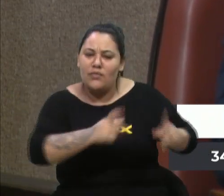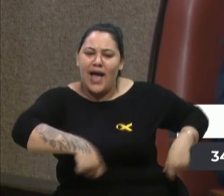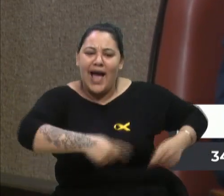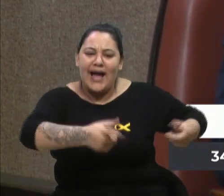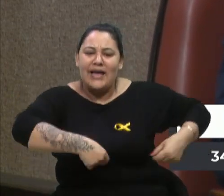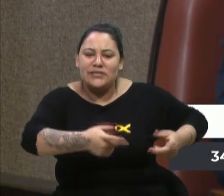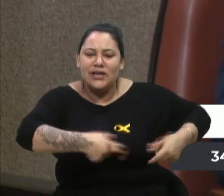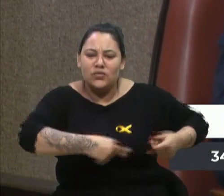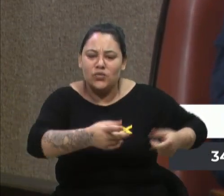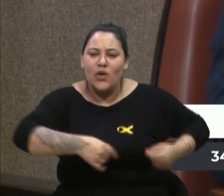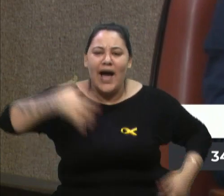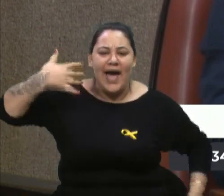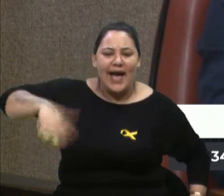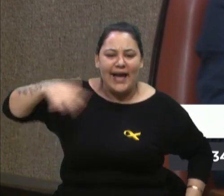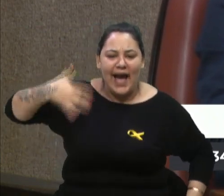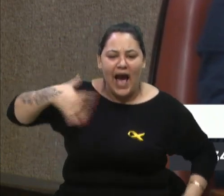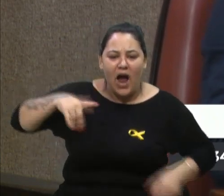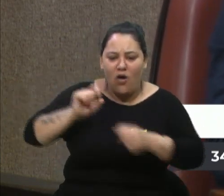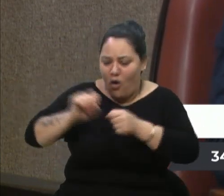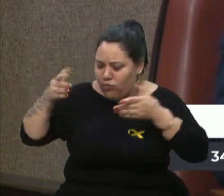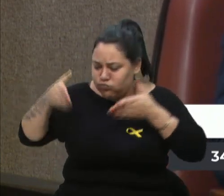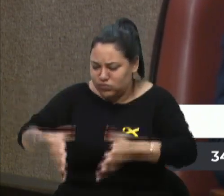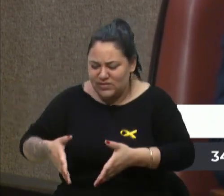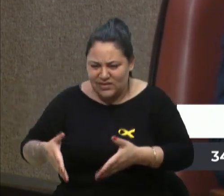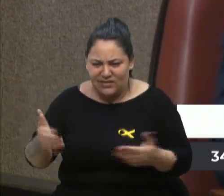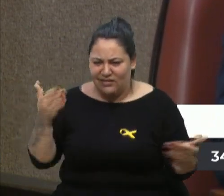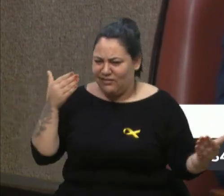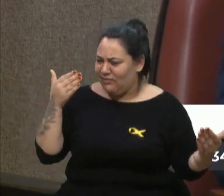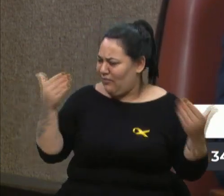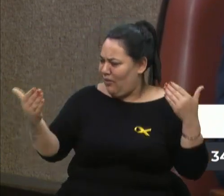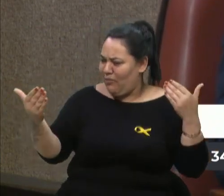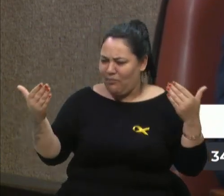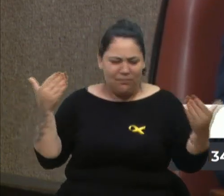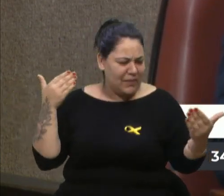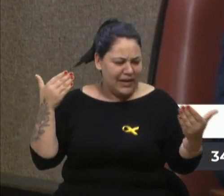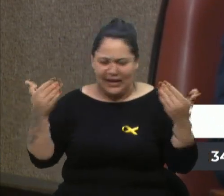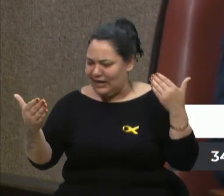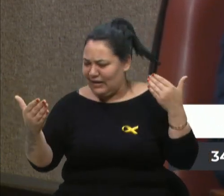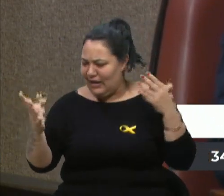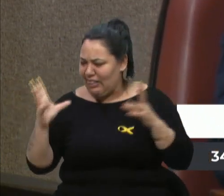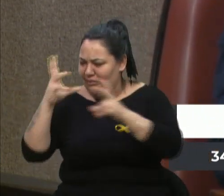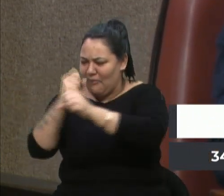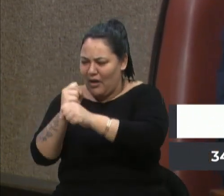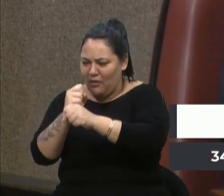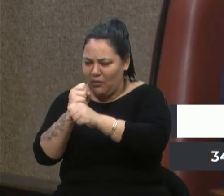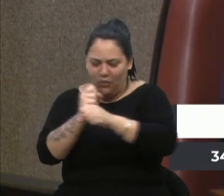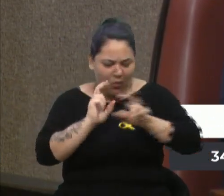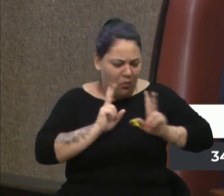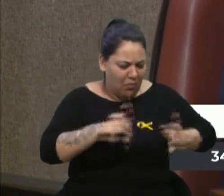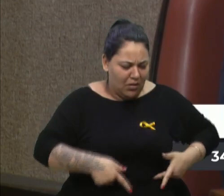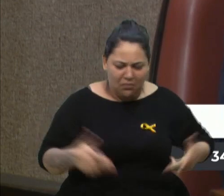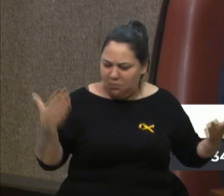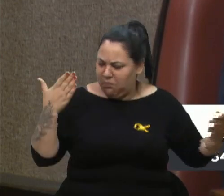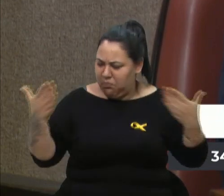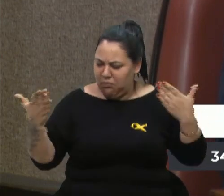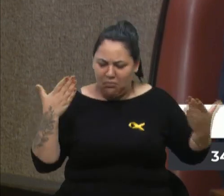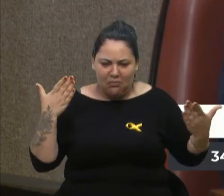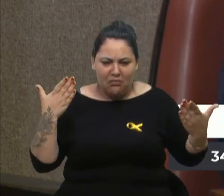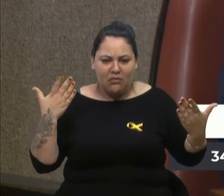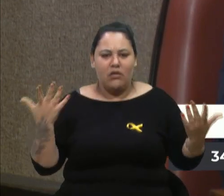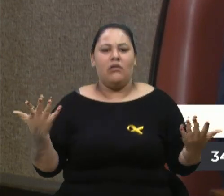nisso. E comparar a Castramóvel com serviço funerário não dá. São prioridades totalmente